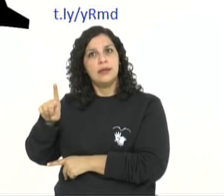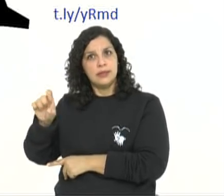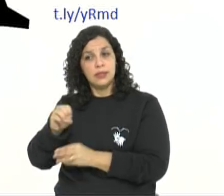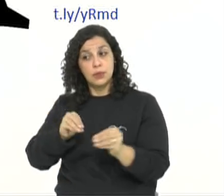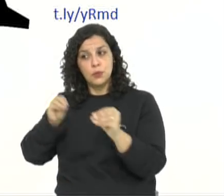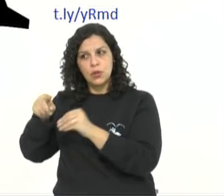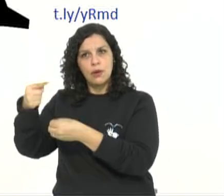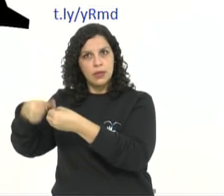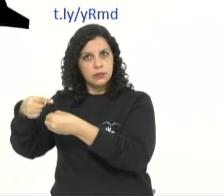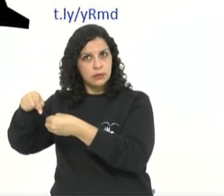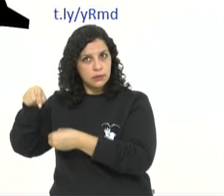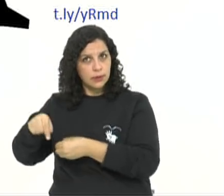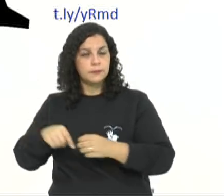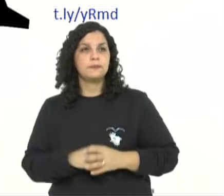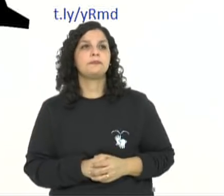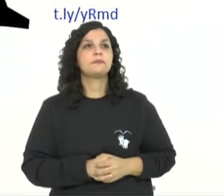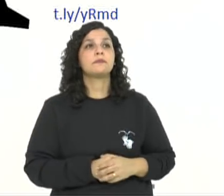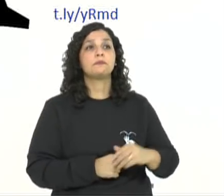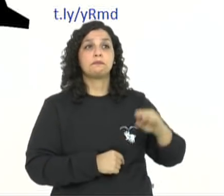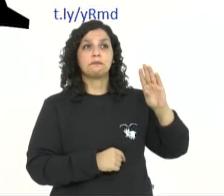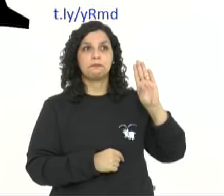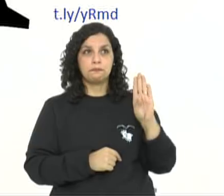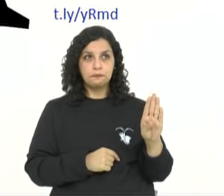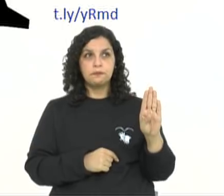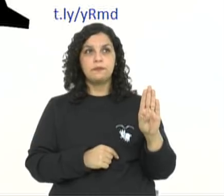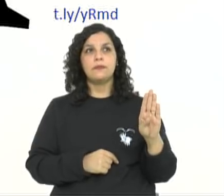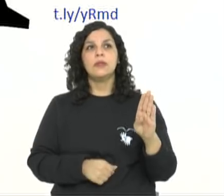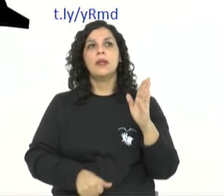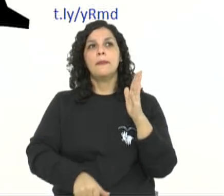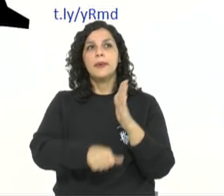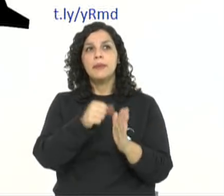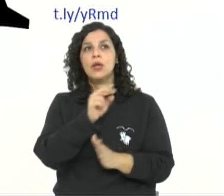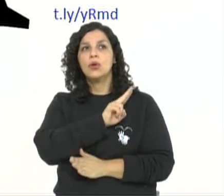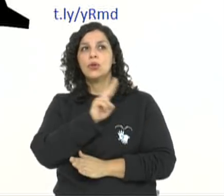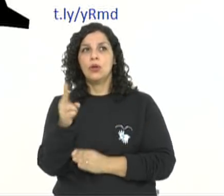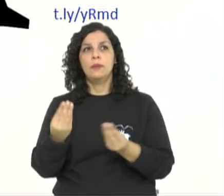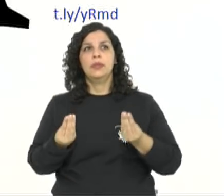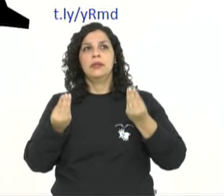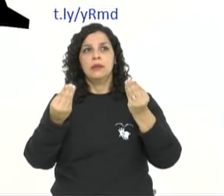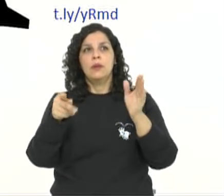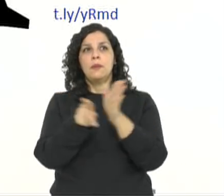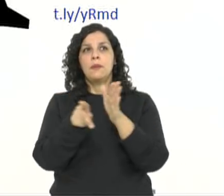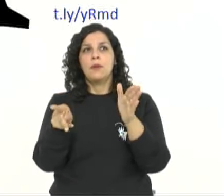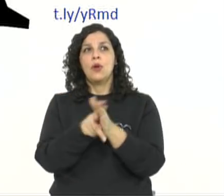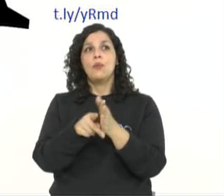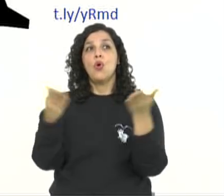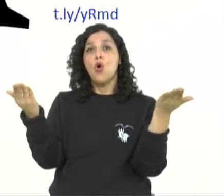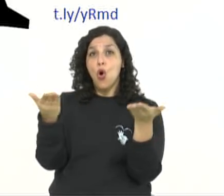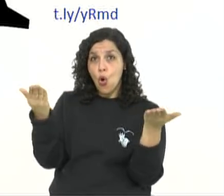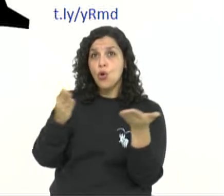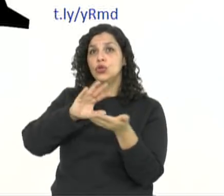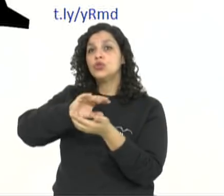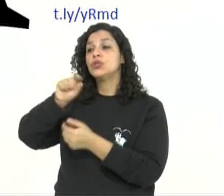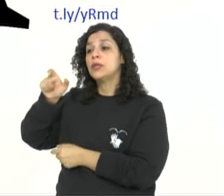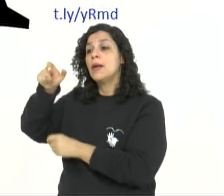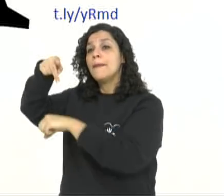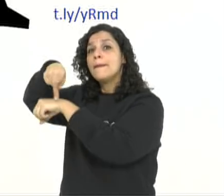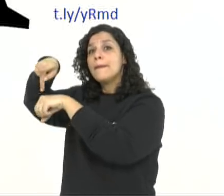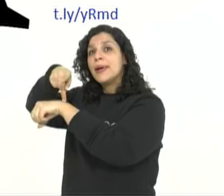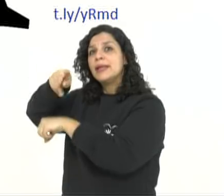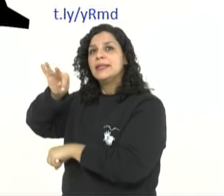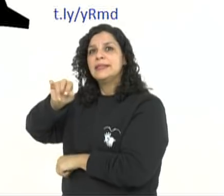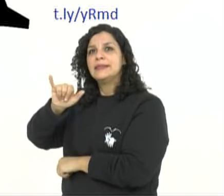e migraram para a Tailândia. Alternativa B, primeiro nome dado para o que hoje é a Tailândia.